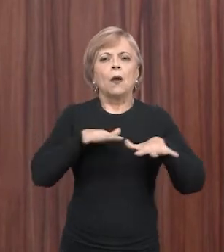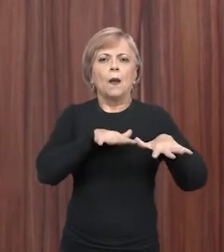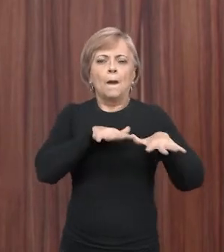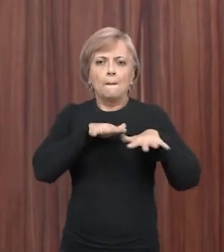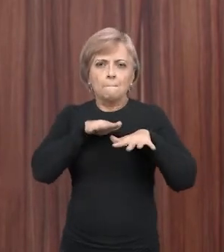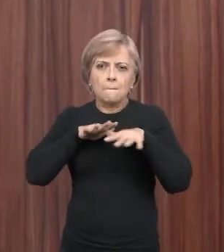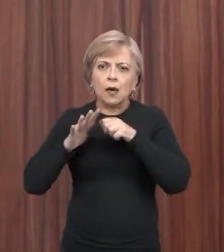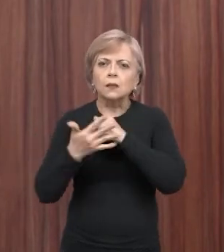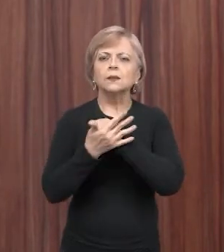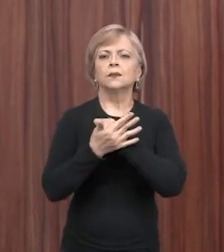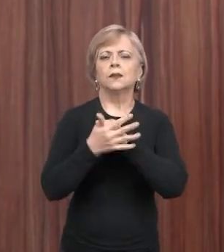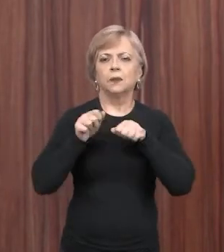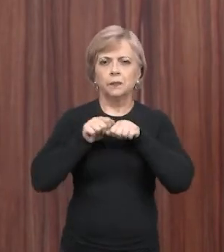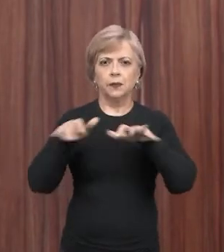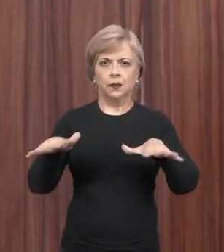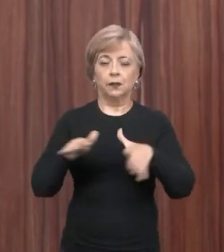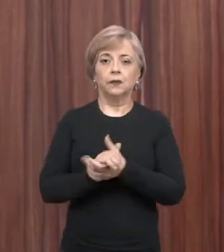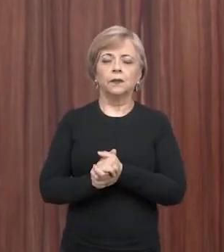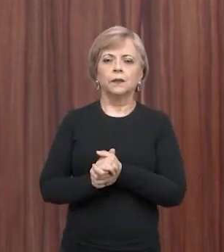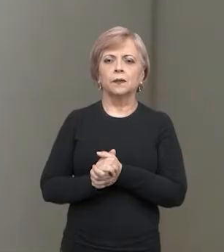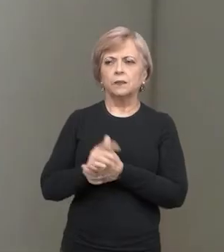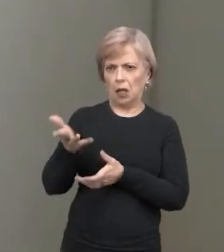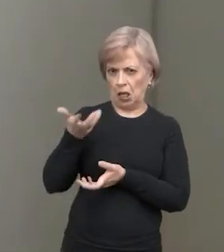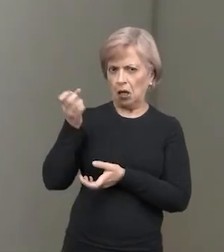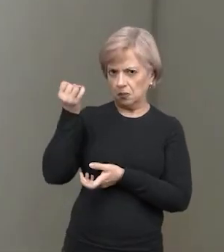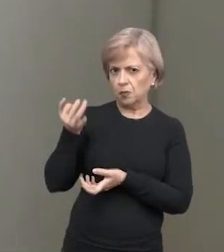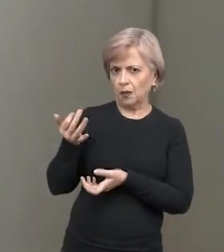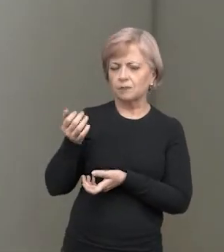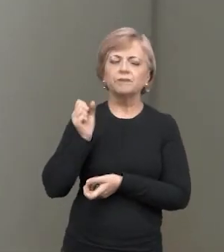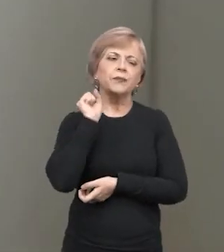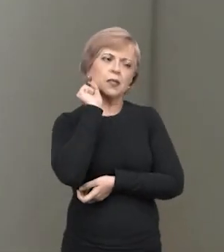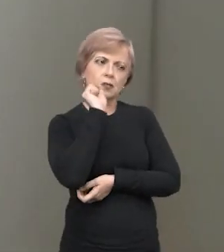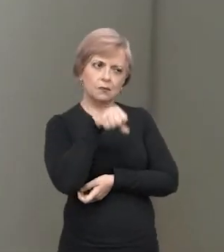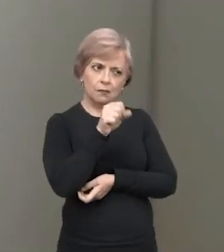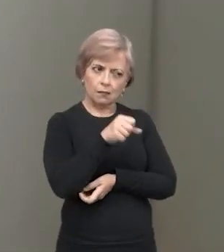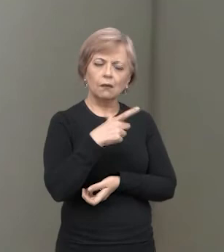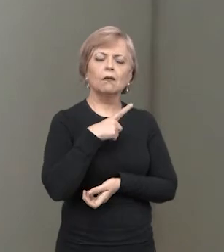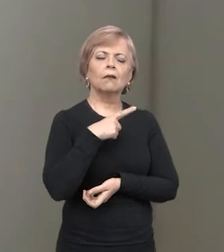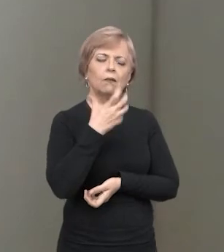algo especial que o senhor gostaria de destacar? Sim.